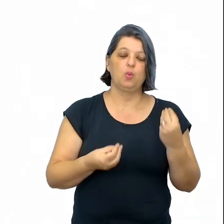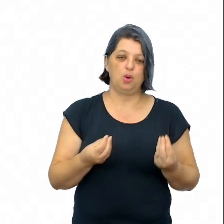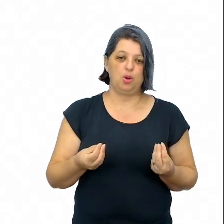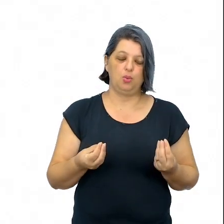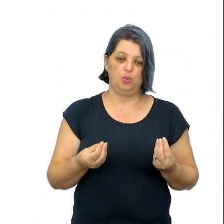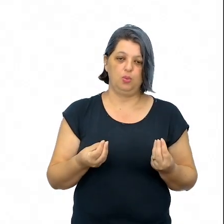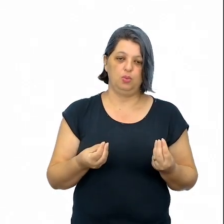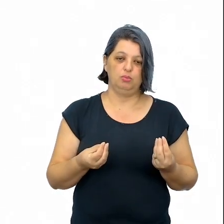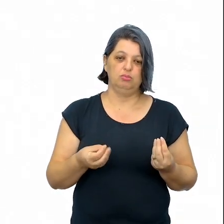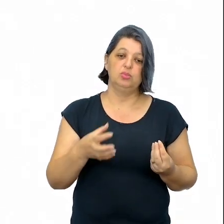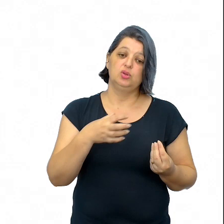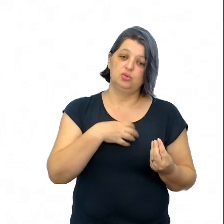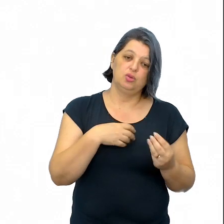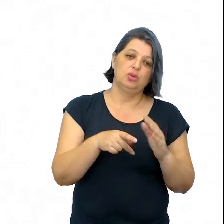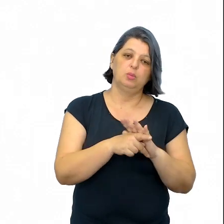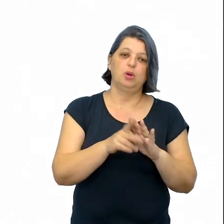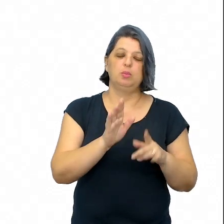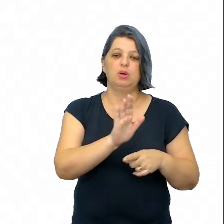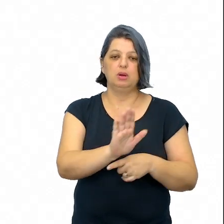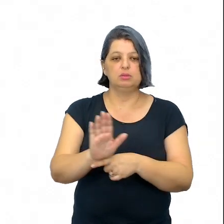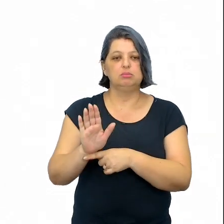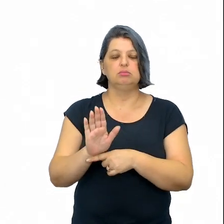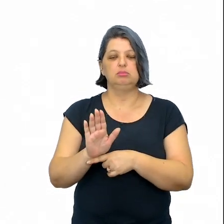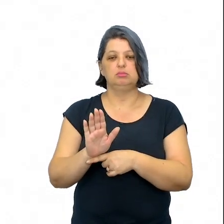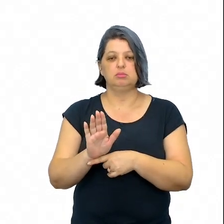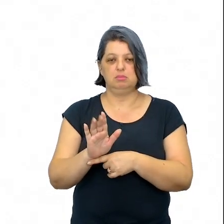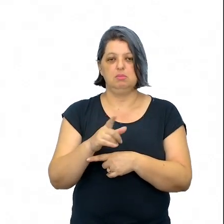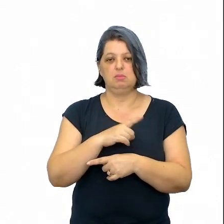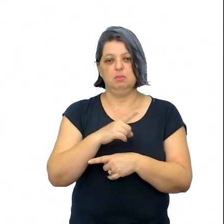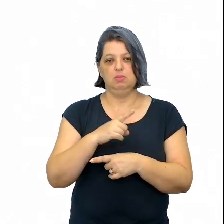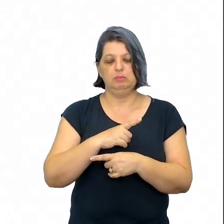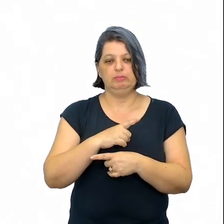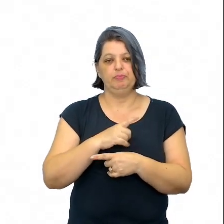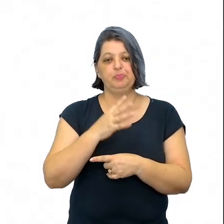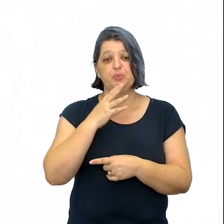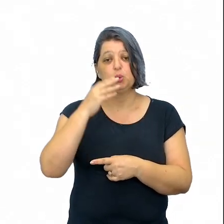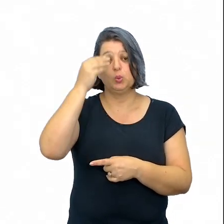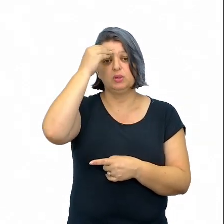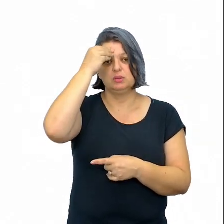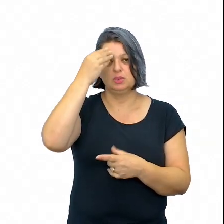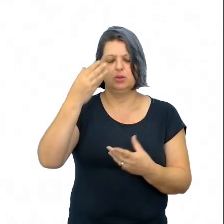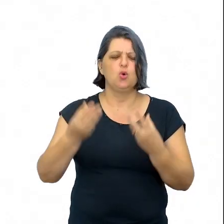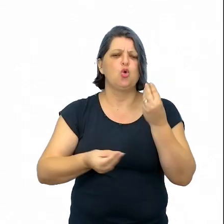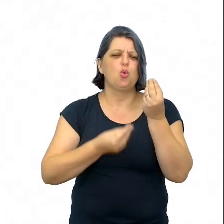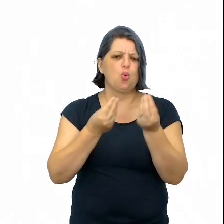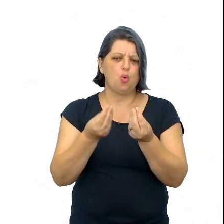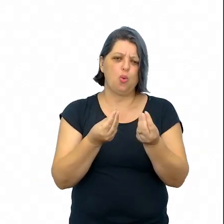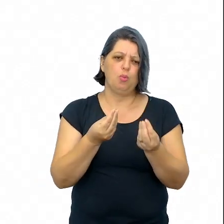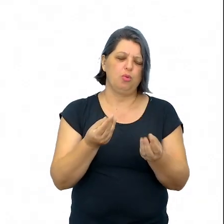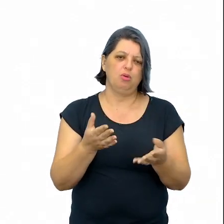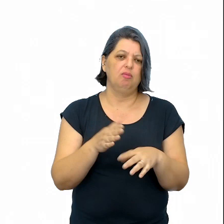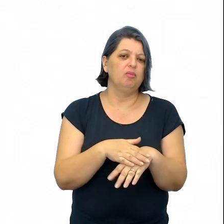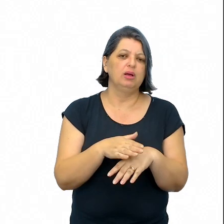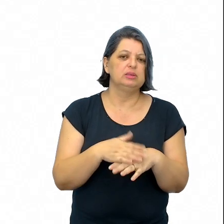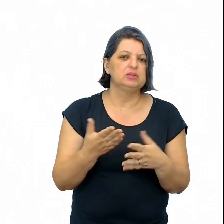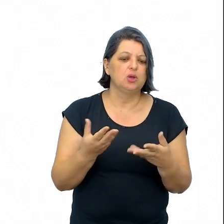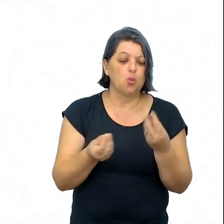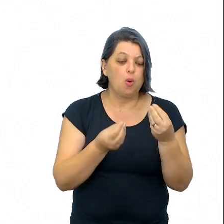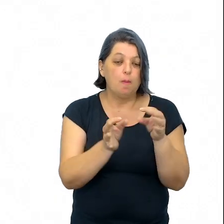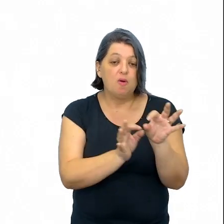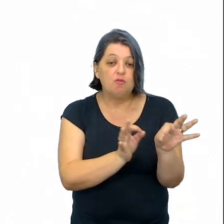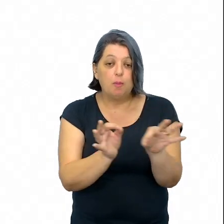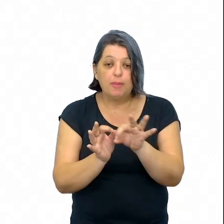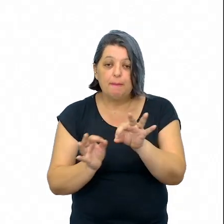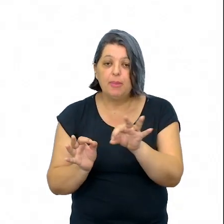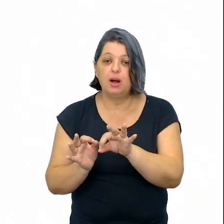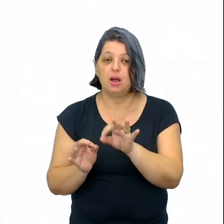dessa forma, auxiliá-los para que obtenham o tal conhecimento. Então, como que eu vou fazer? Como que eu vou preparar esses